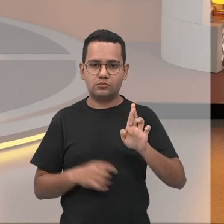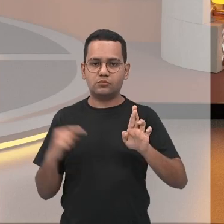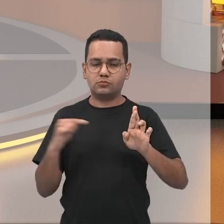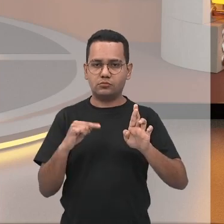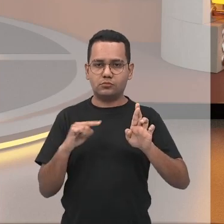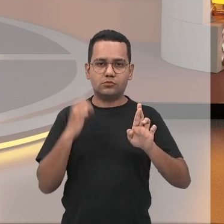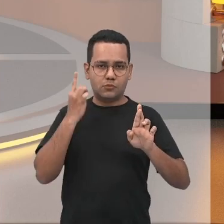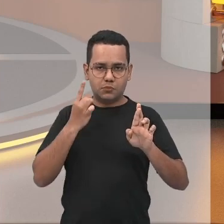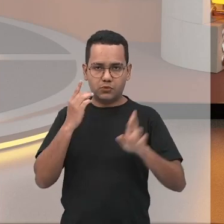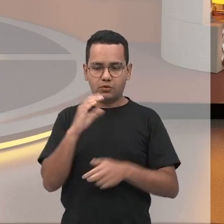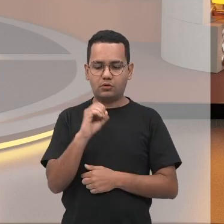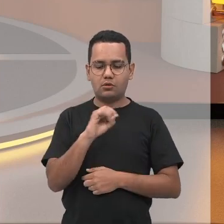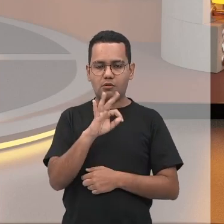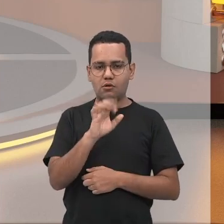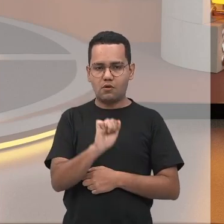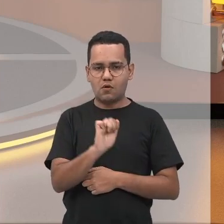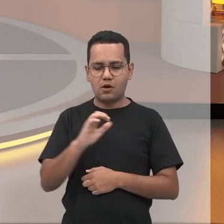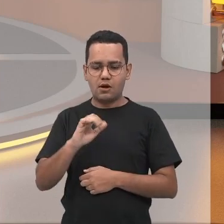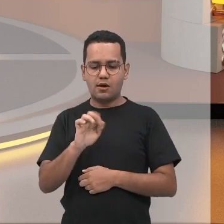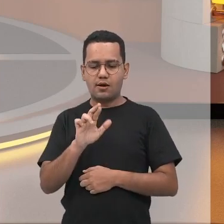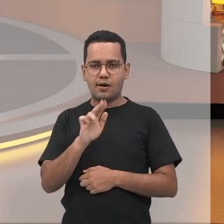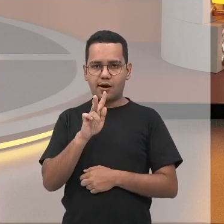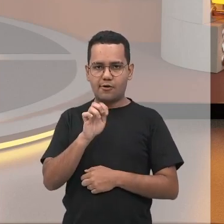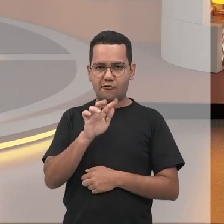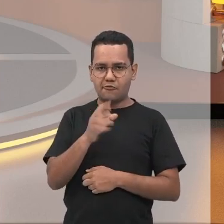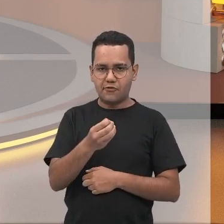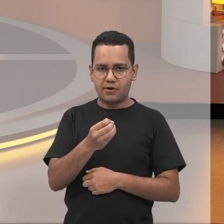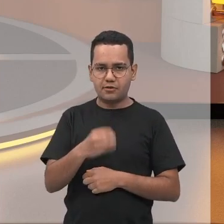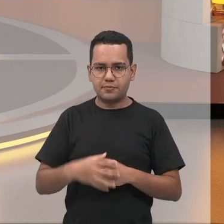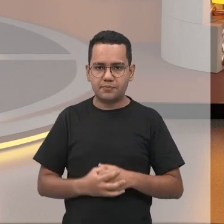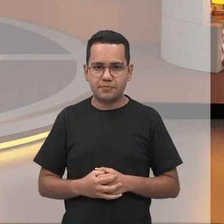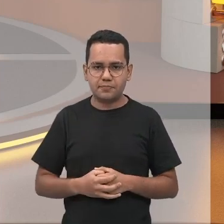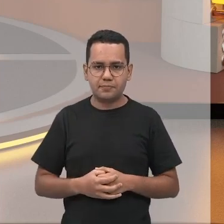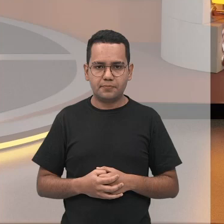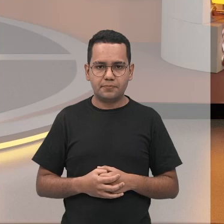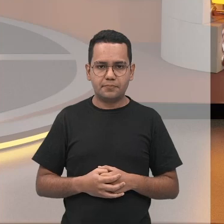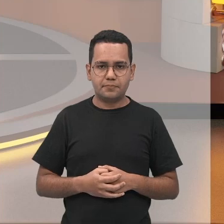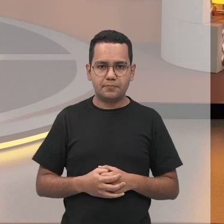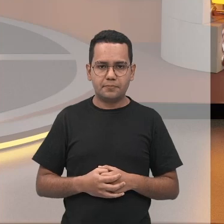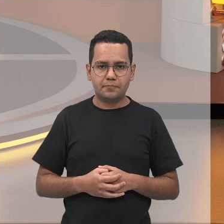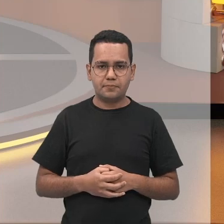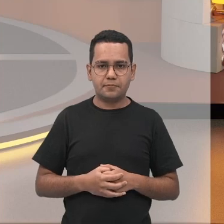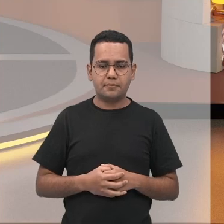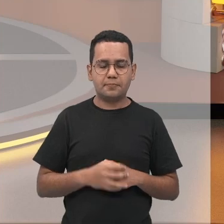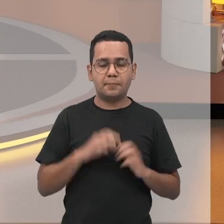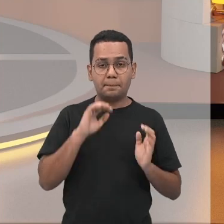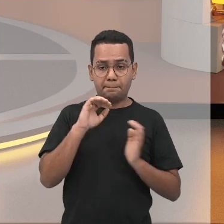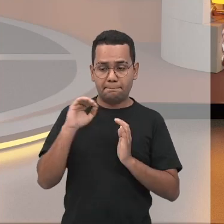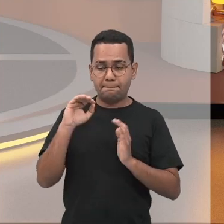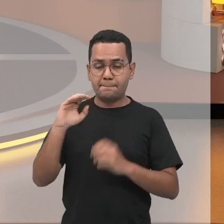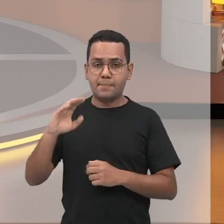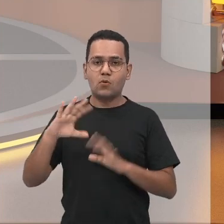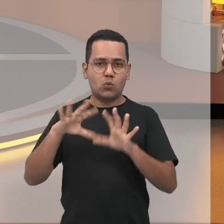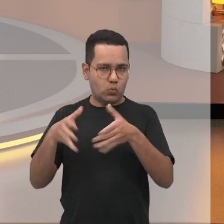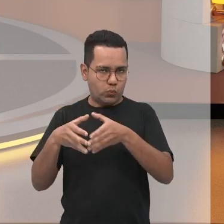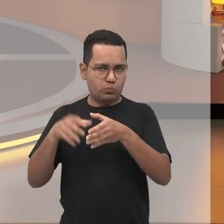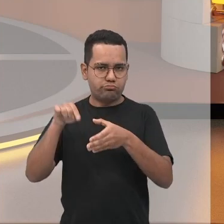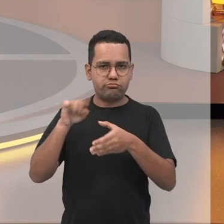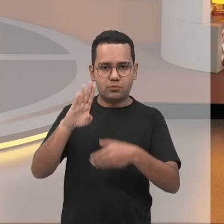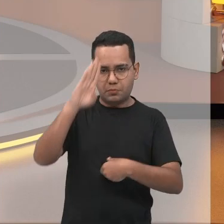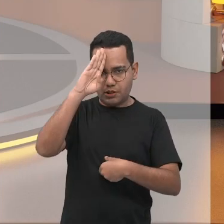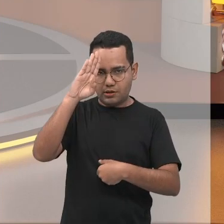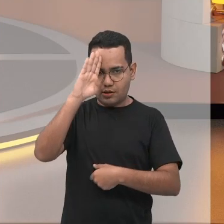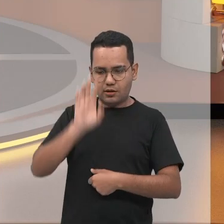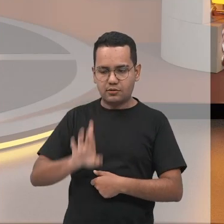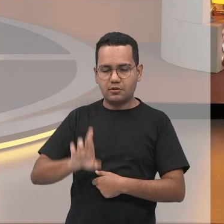deputado Costa Carvalho, né, representando o Sul, e representando os militares, continuou aí o